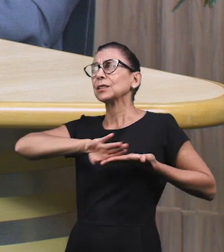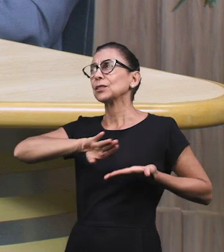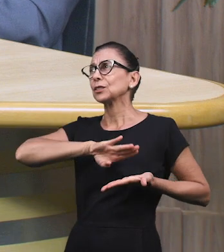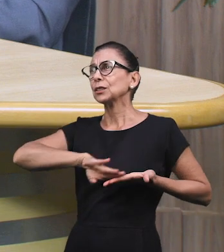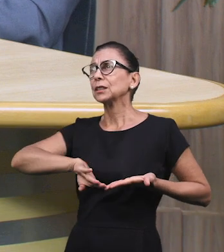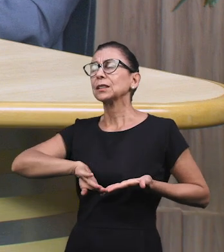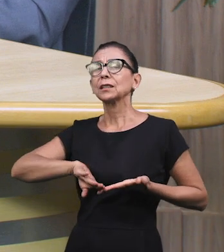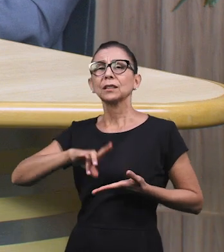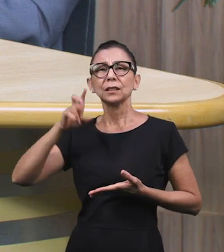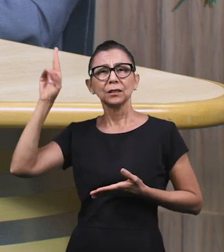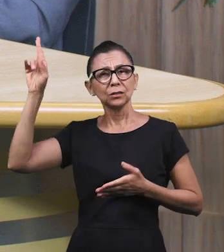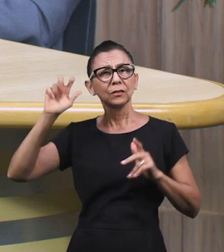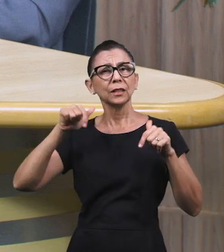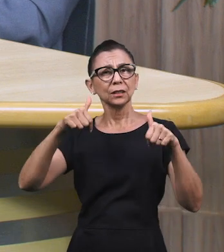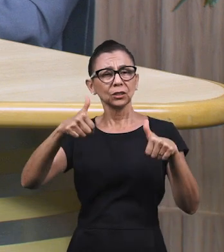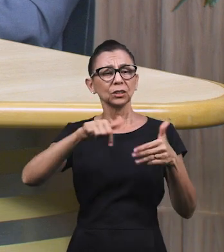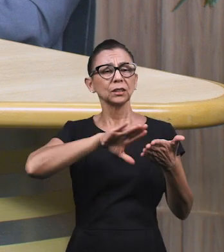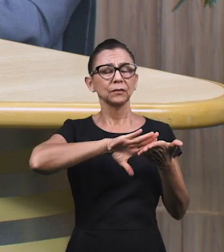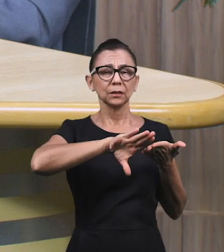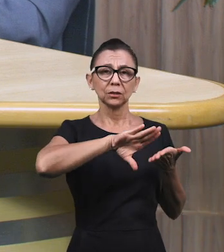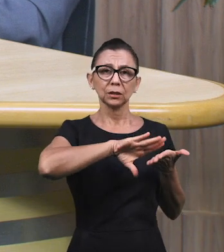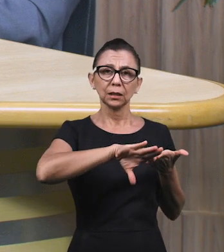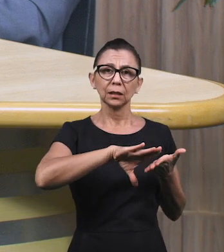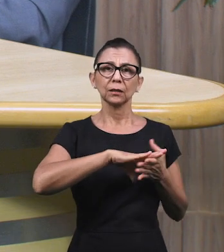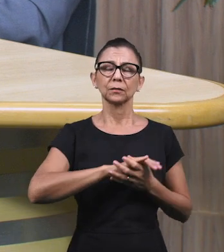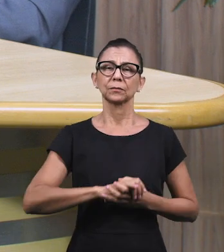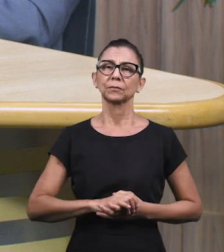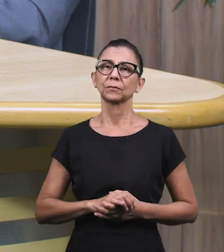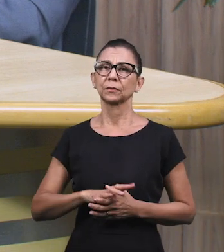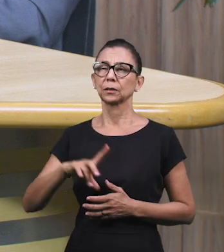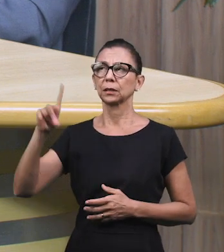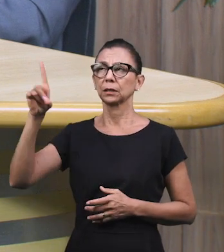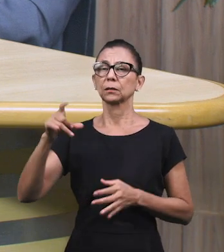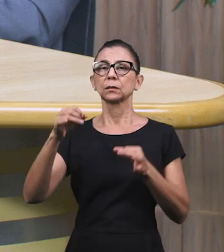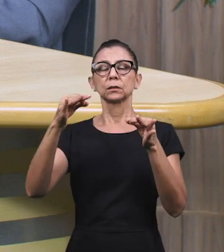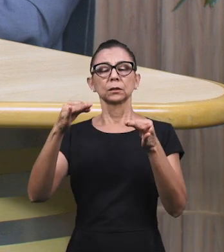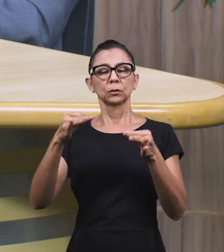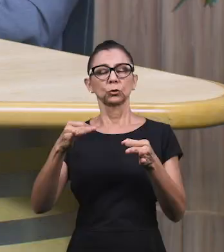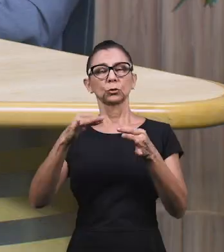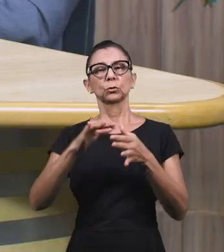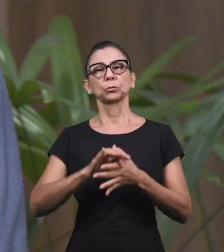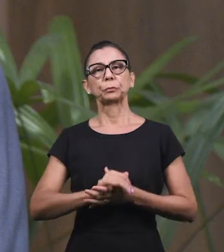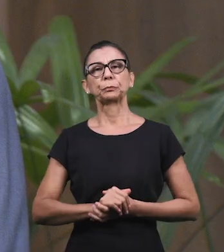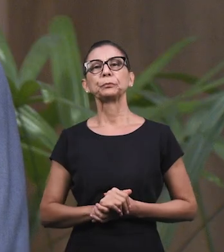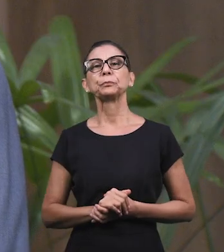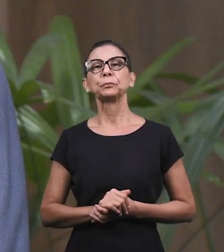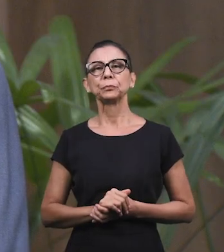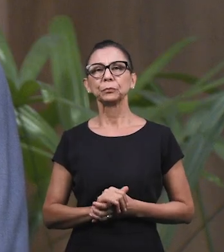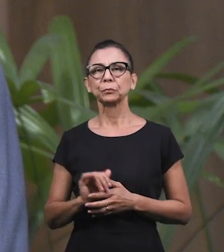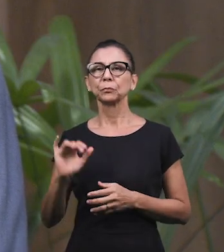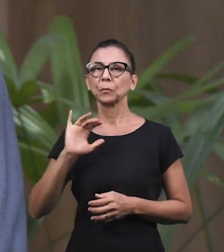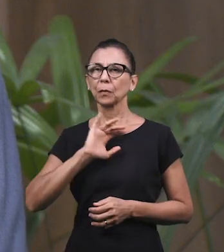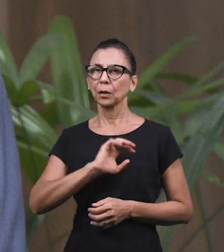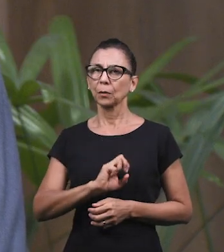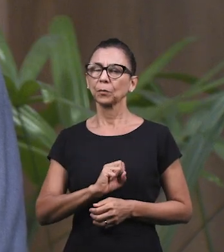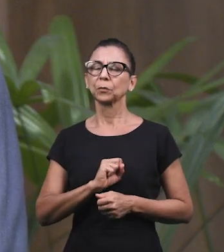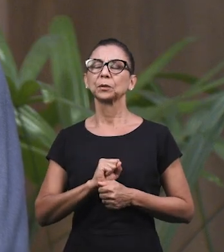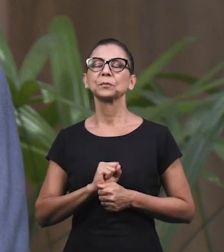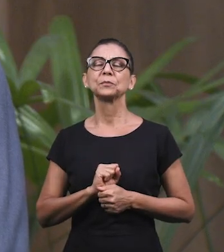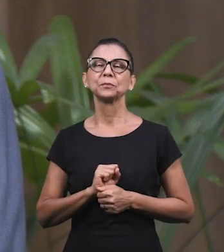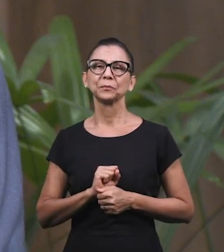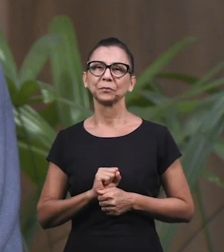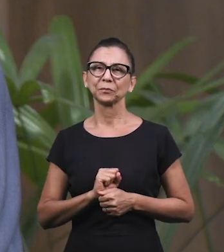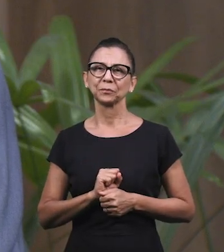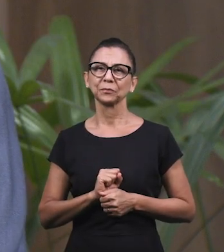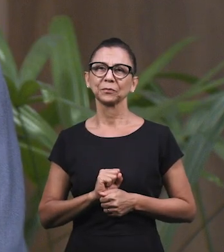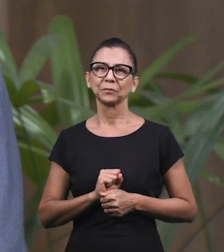Ele vai tirar. Vai e, Deus é um Deus justo, Ele é amoroso e